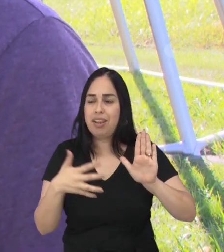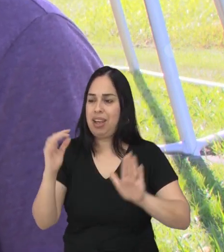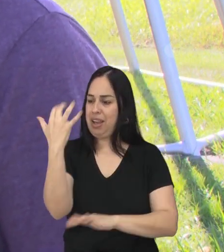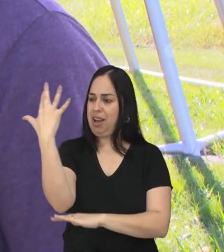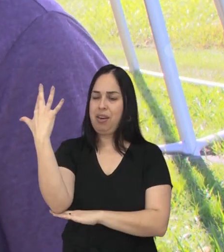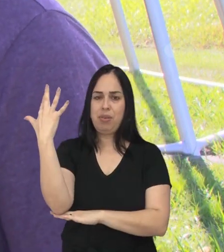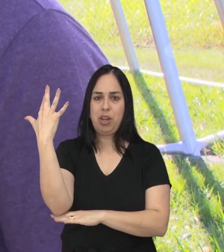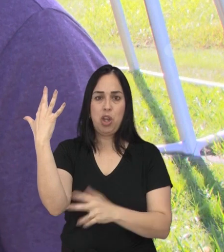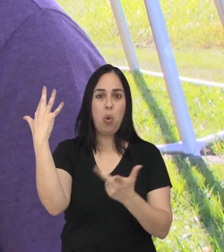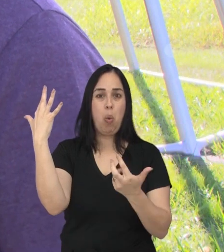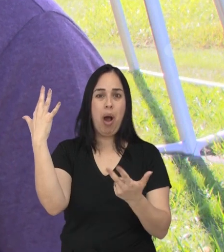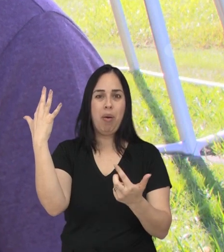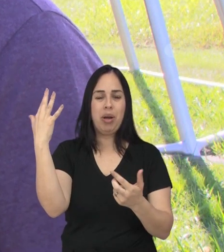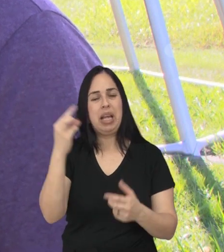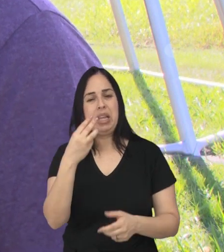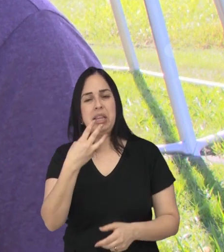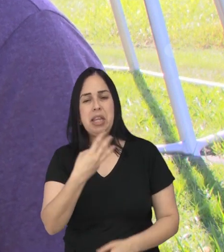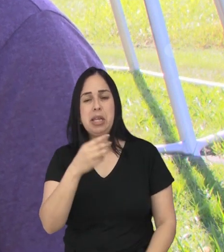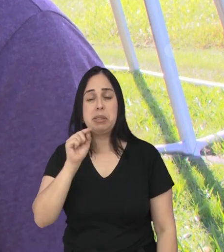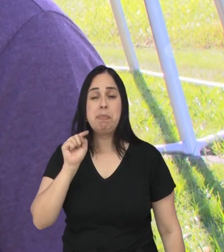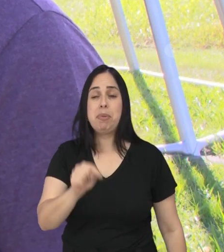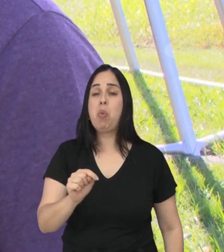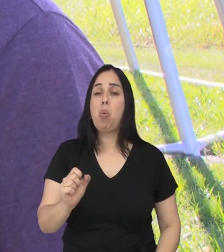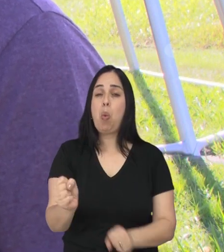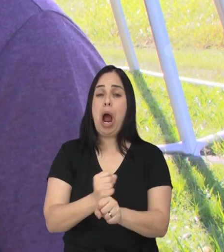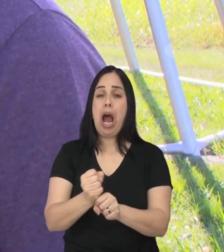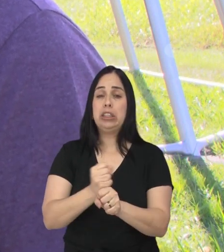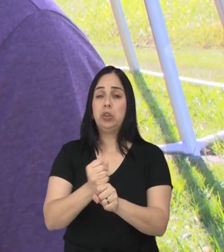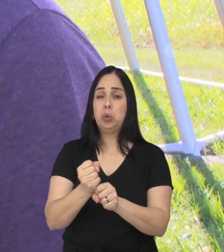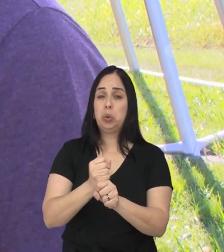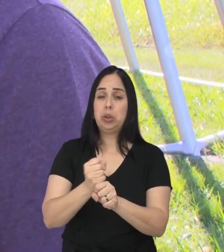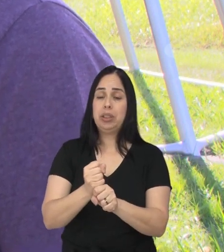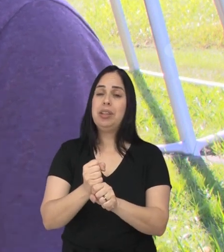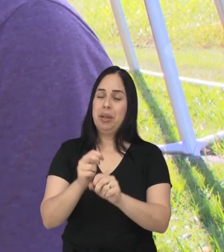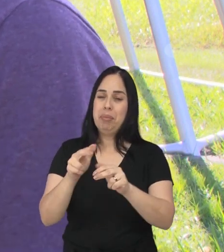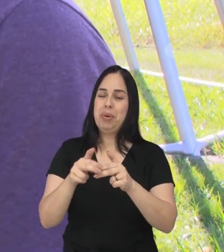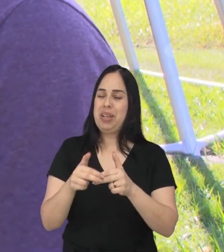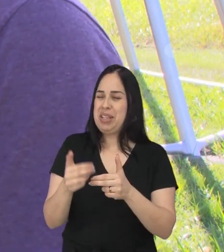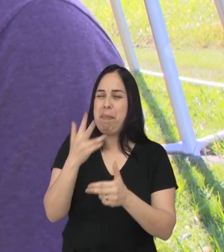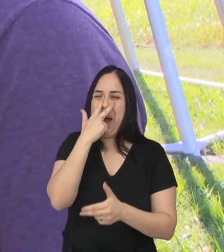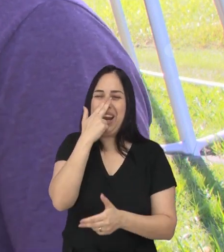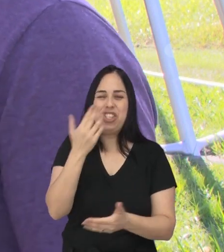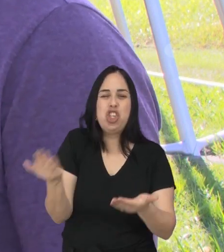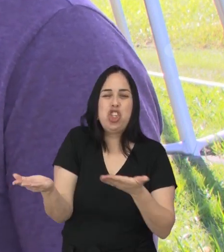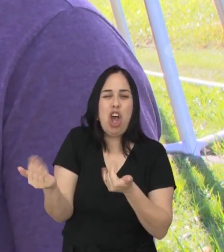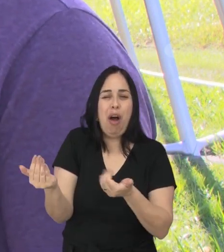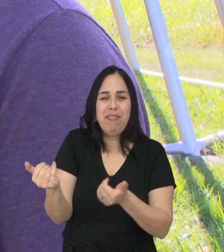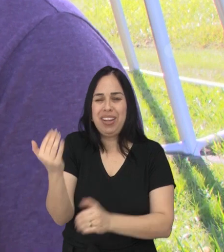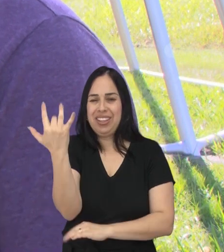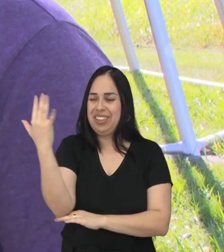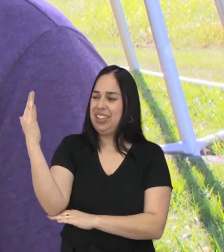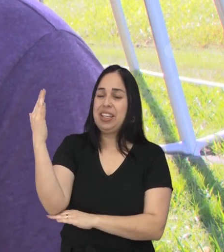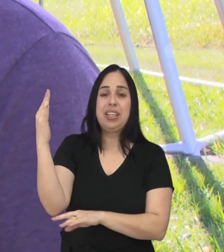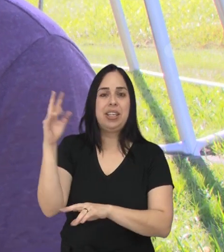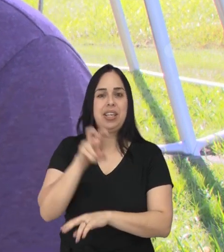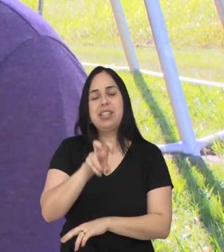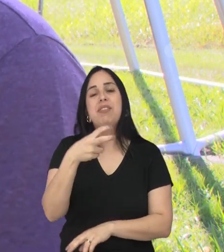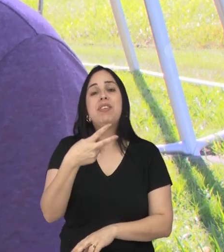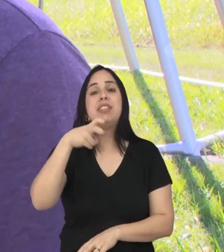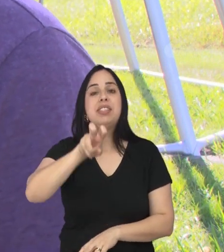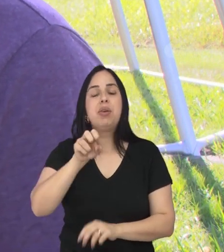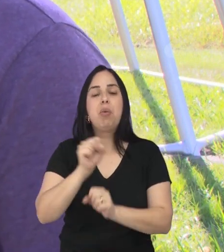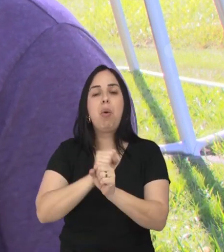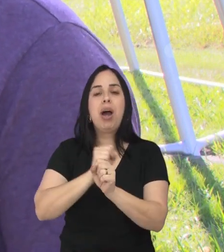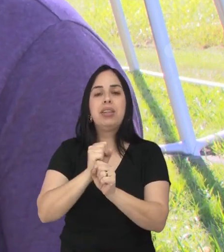Jequitibás sobrevivem por cerca de 3.000 anos. Então esse jovem Jequitibá de 500 anos, 525